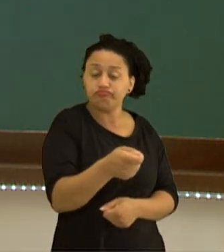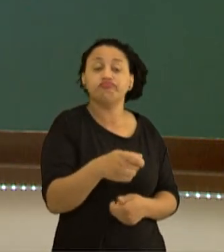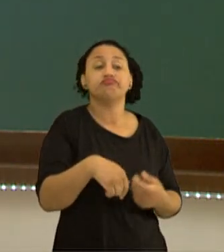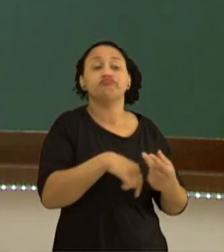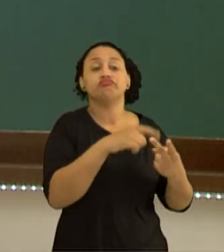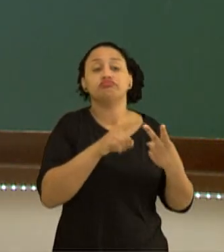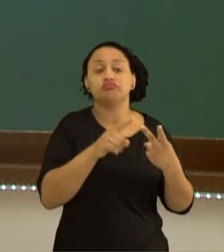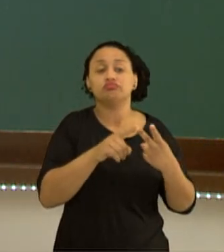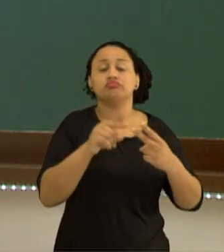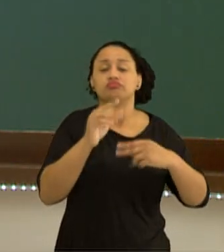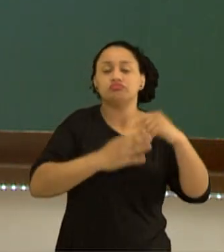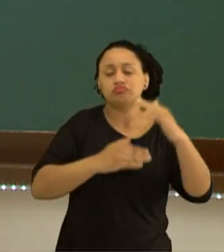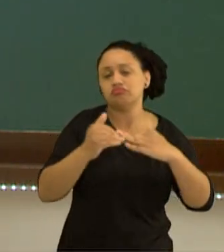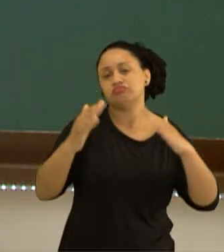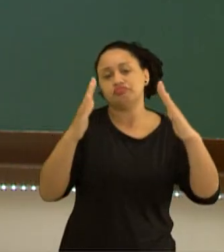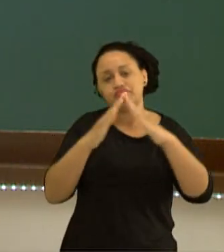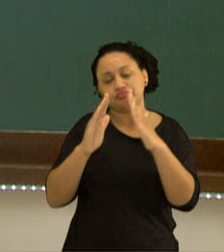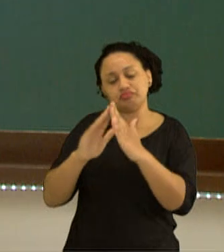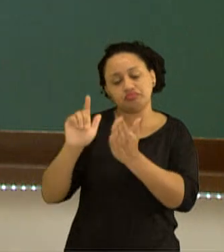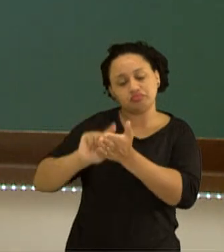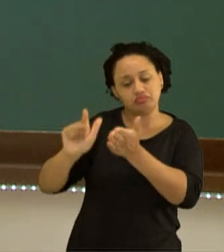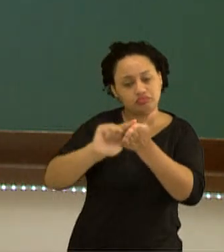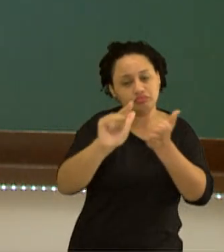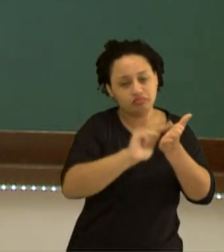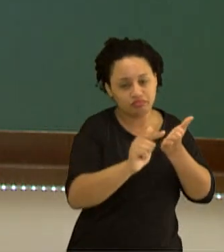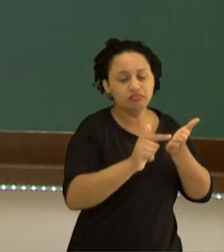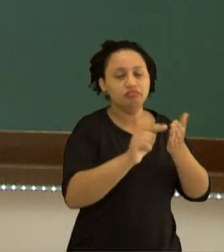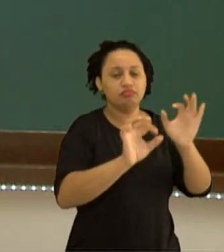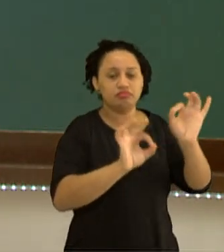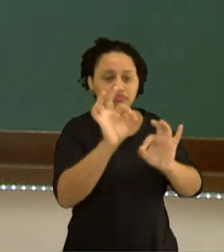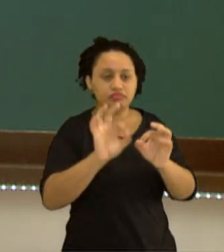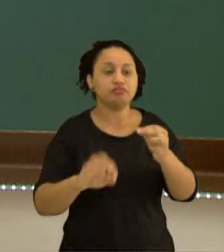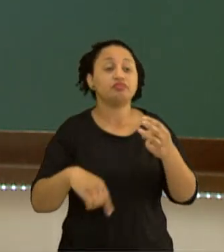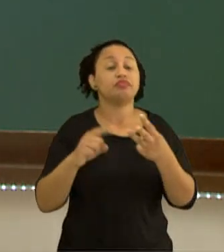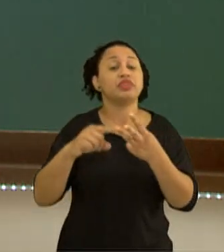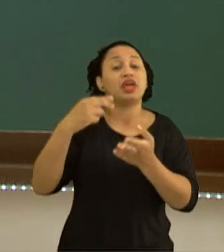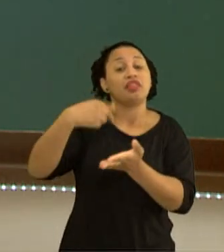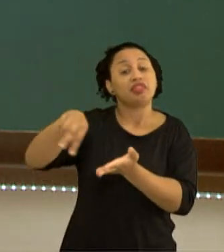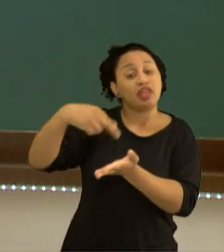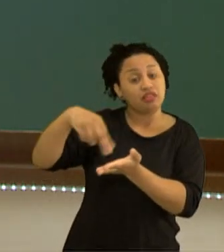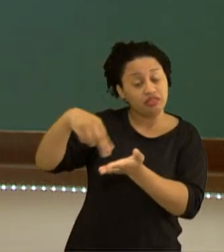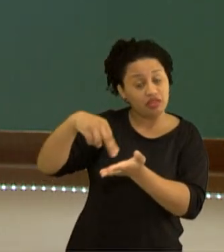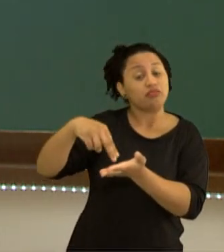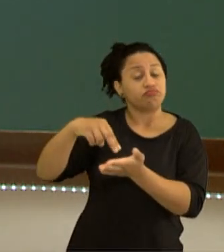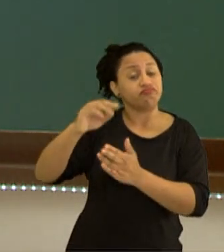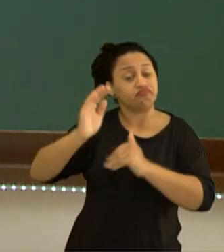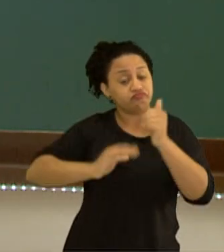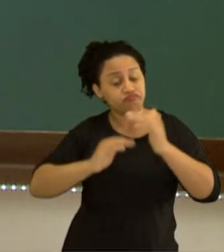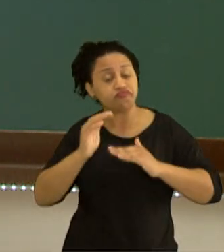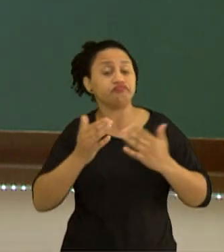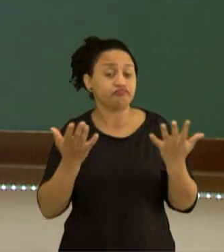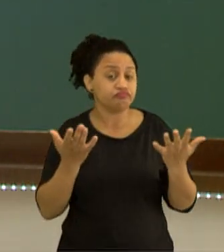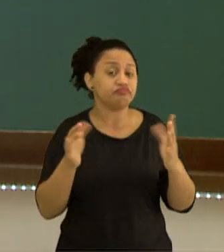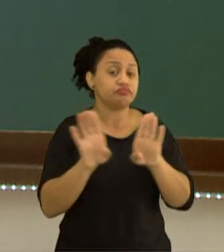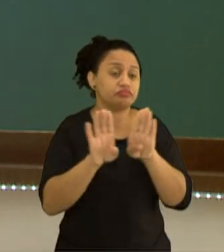as tarefas domésticas, como eu citei anteriormente, é uma atividade física, dançar é uma atividade física, porque são todas atividades que